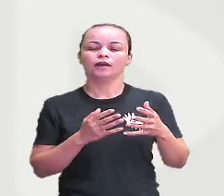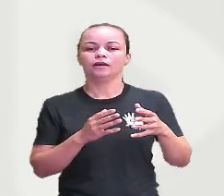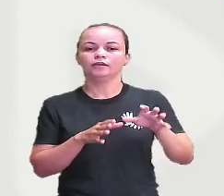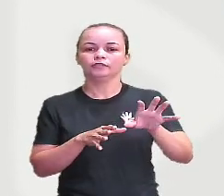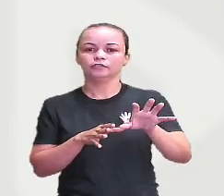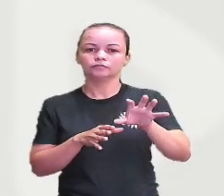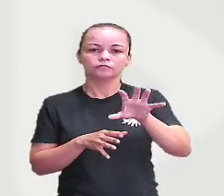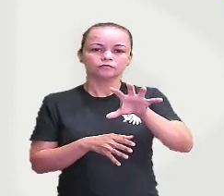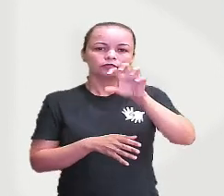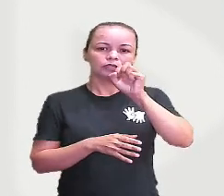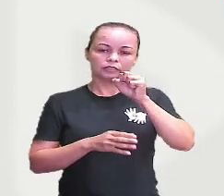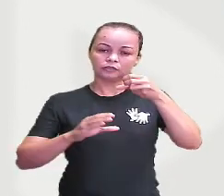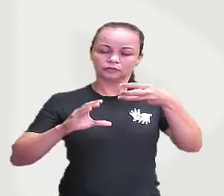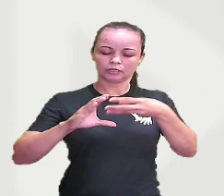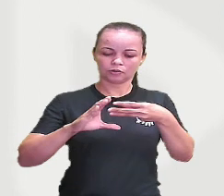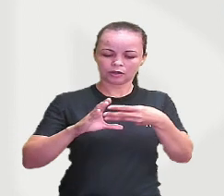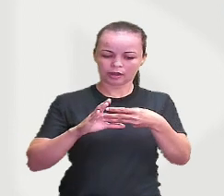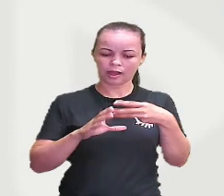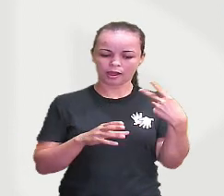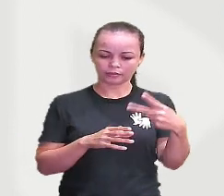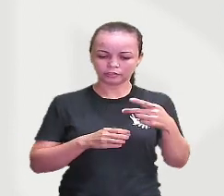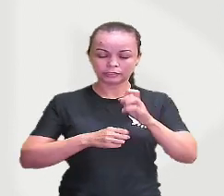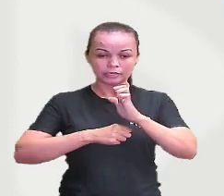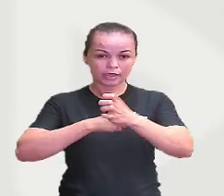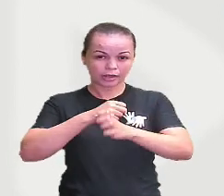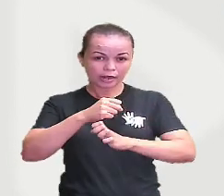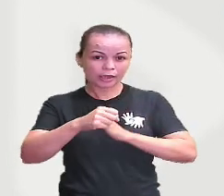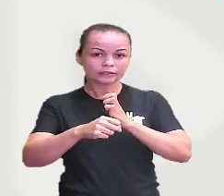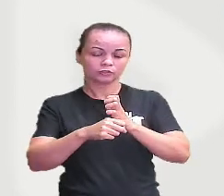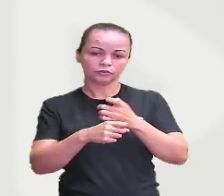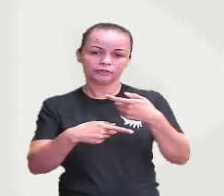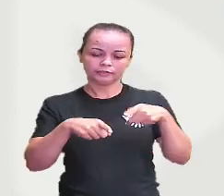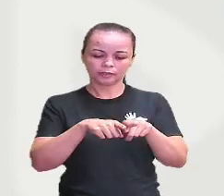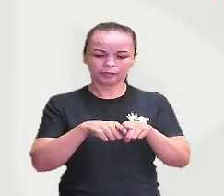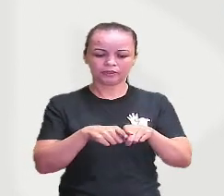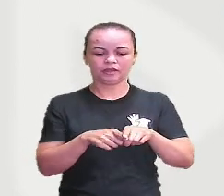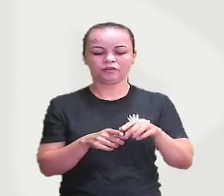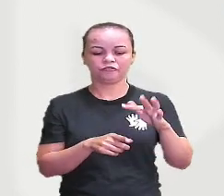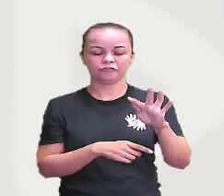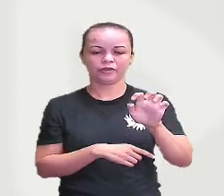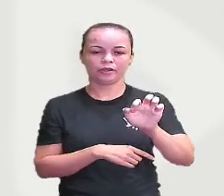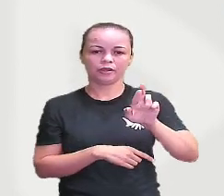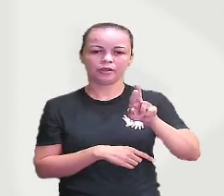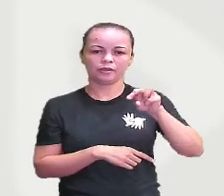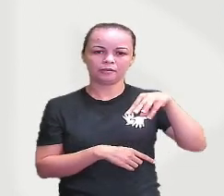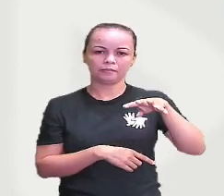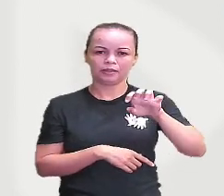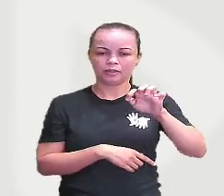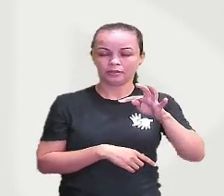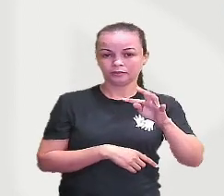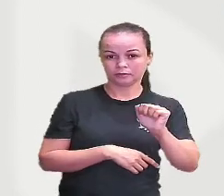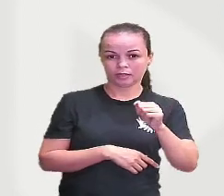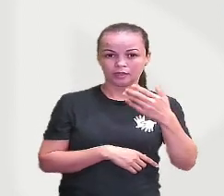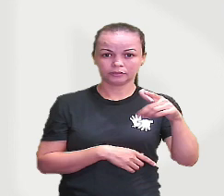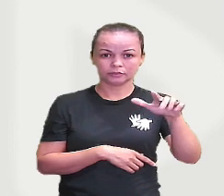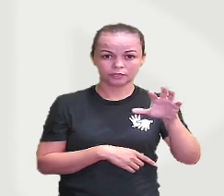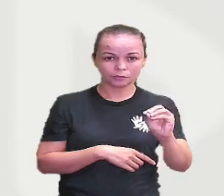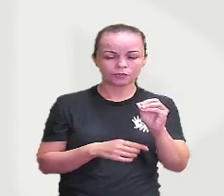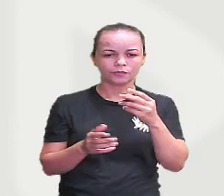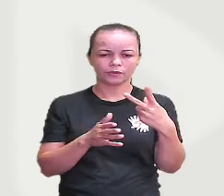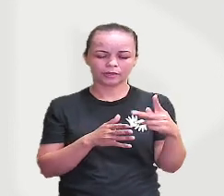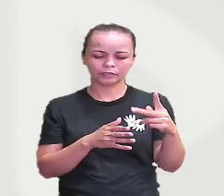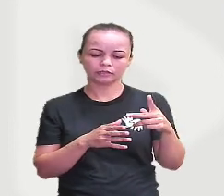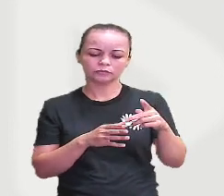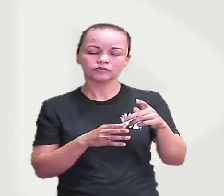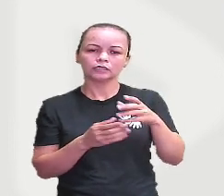receptor final de elétrons na fermentação é uma molécula orgânica, tá? Já na respiração celular